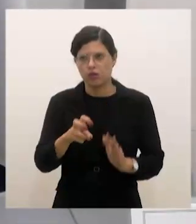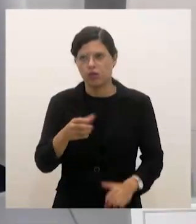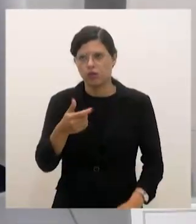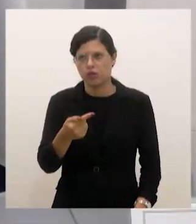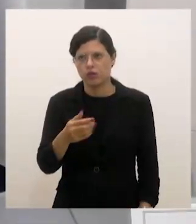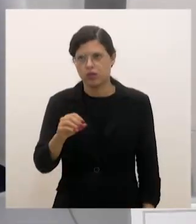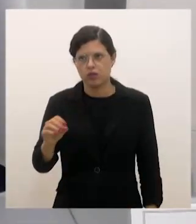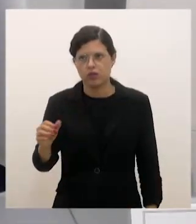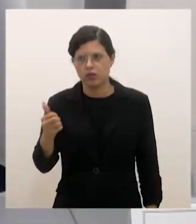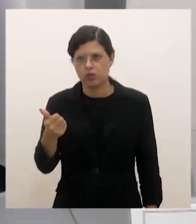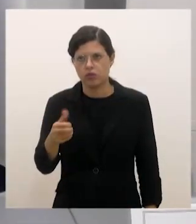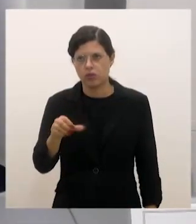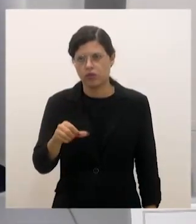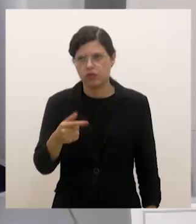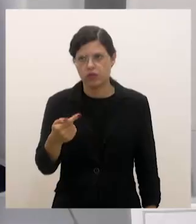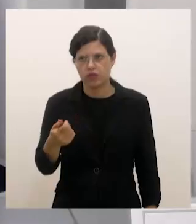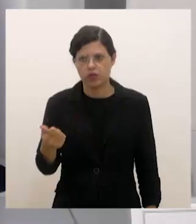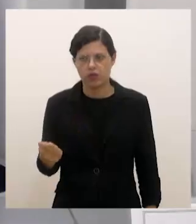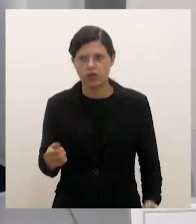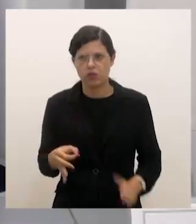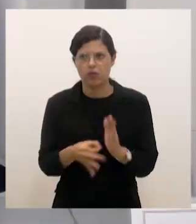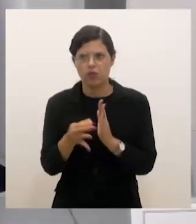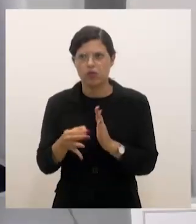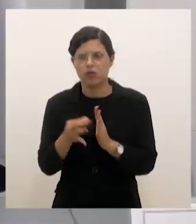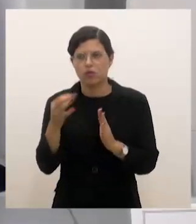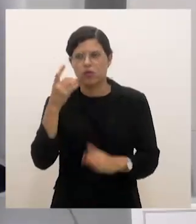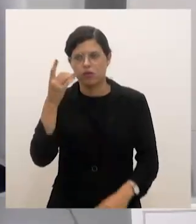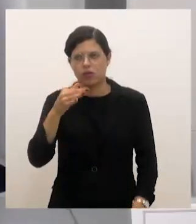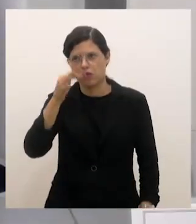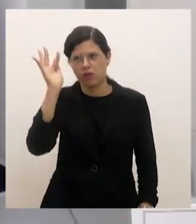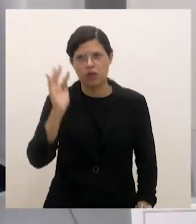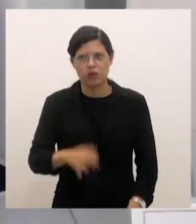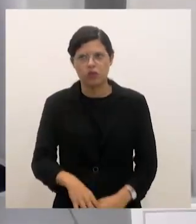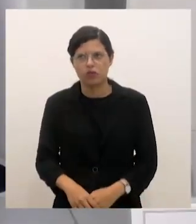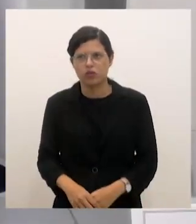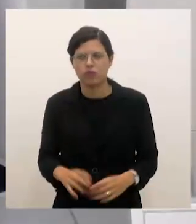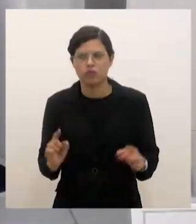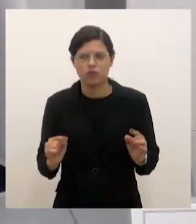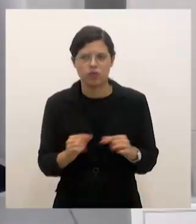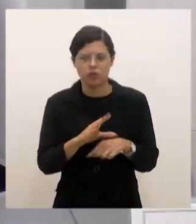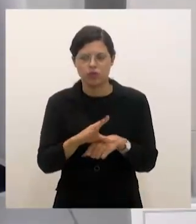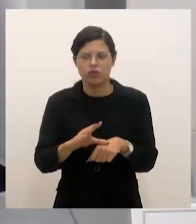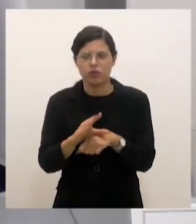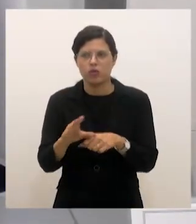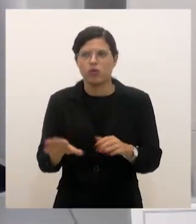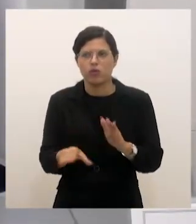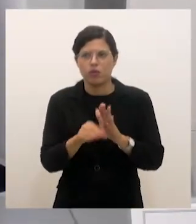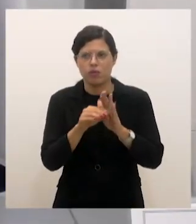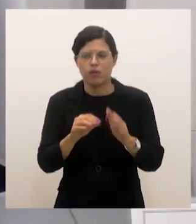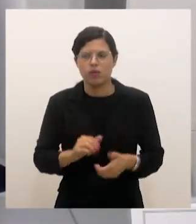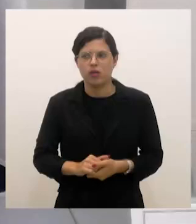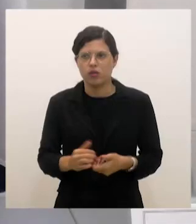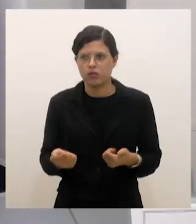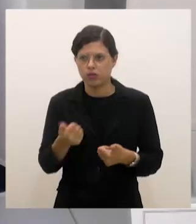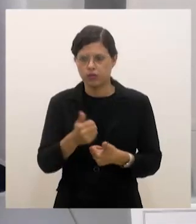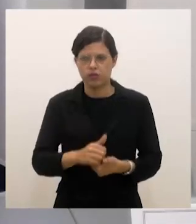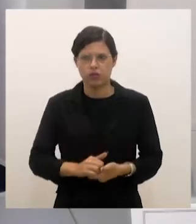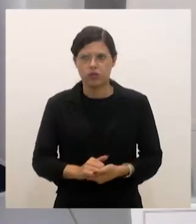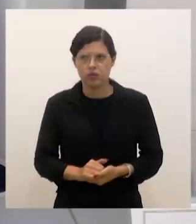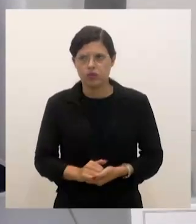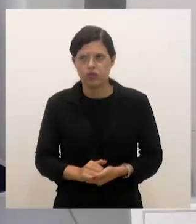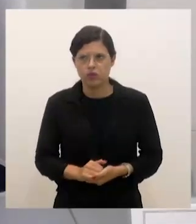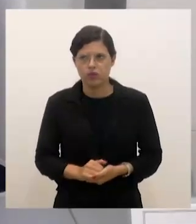de 1971. Para parecer, deputado Fred Pacheco. Parecer pela constitucionalidade com emendas, concluindo por